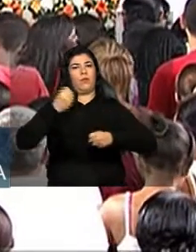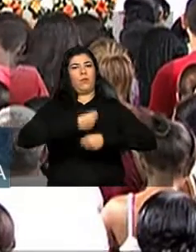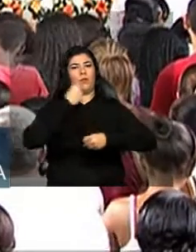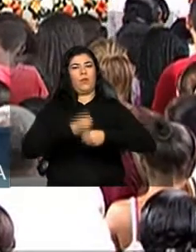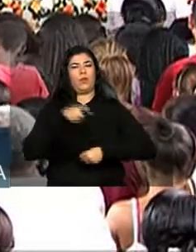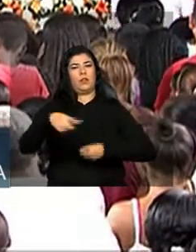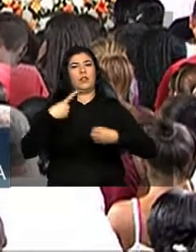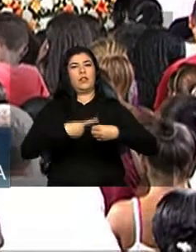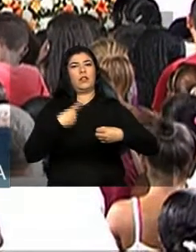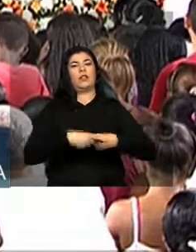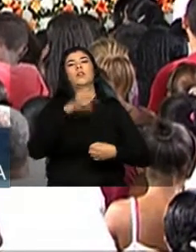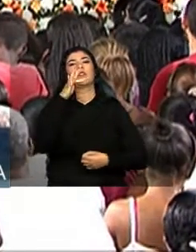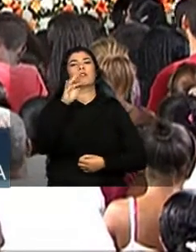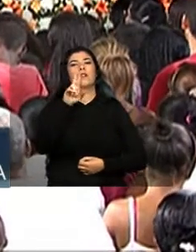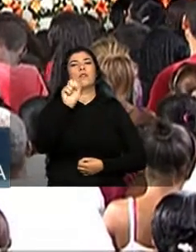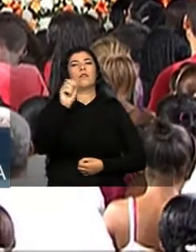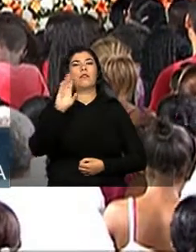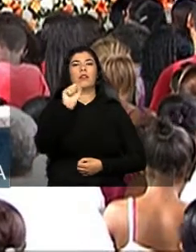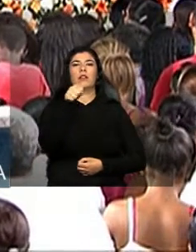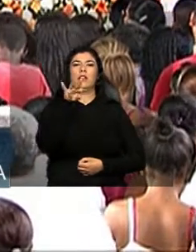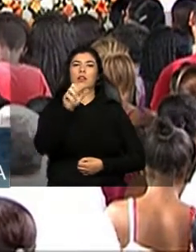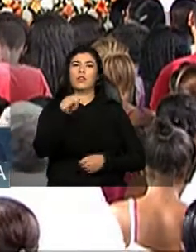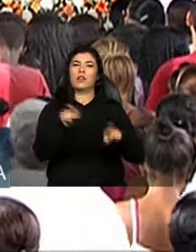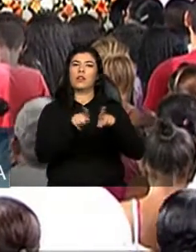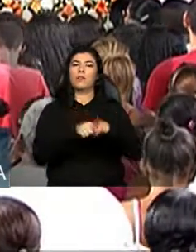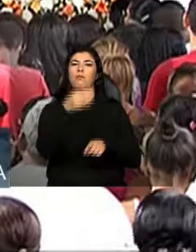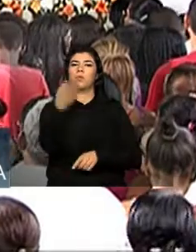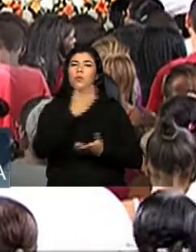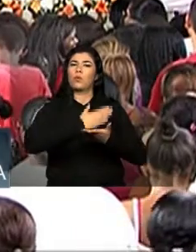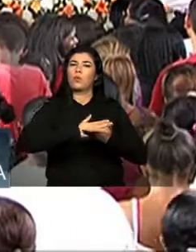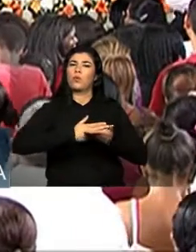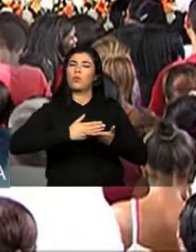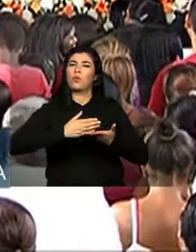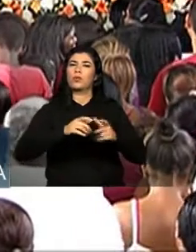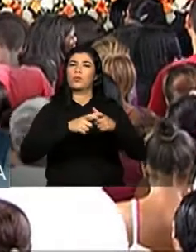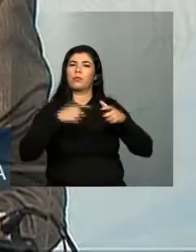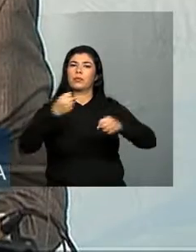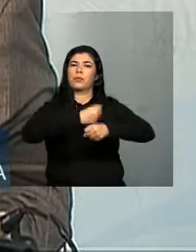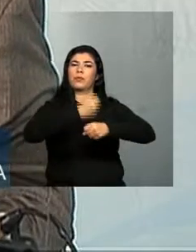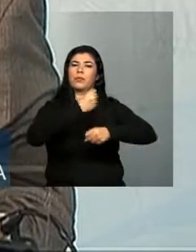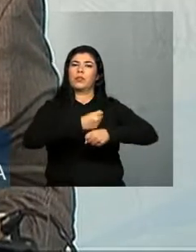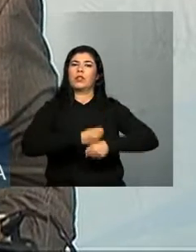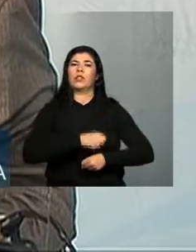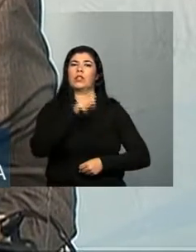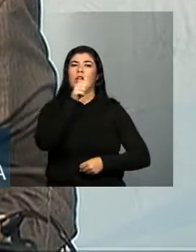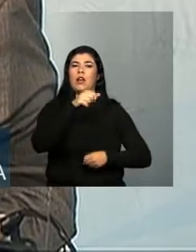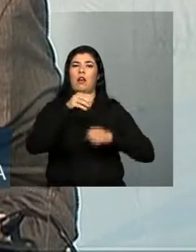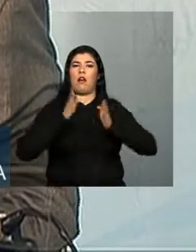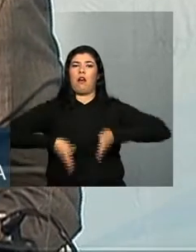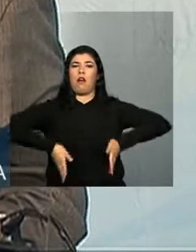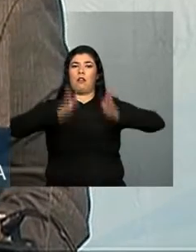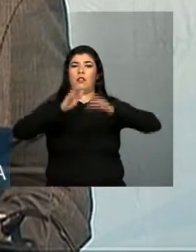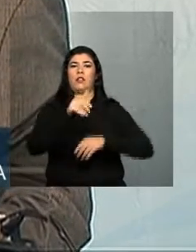Santana. A senhora iniciou a duplicação da 116 Norte até